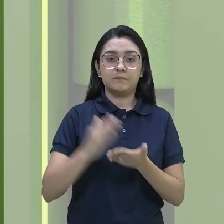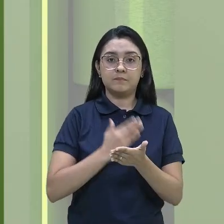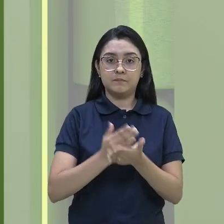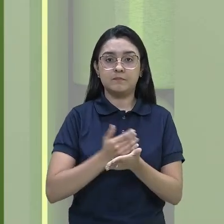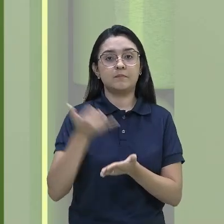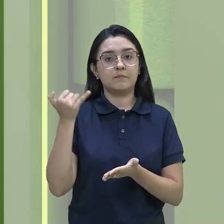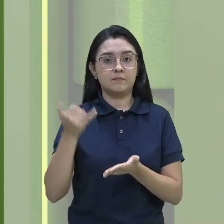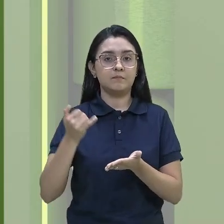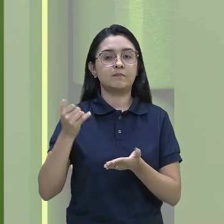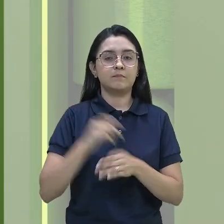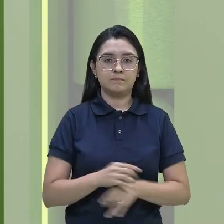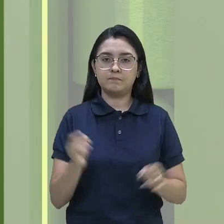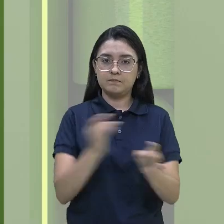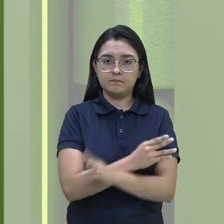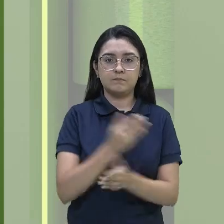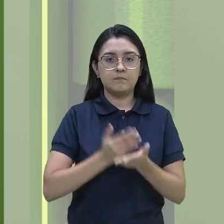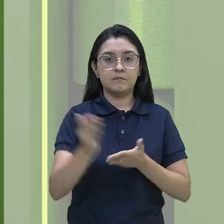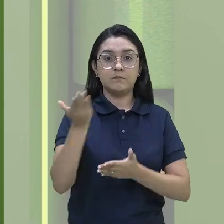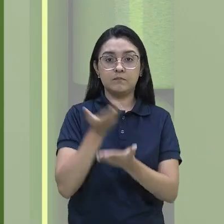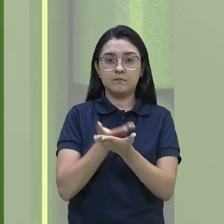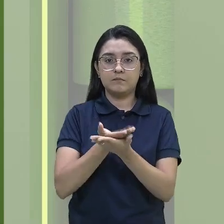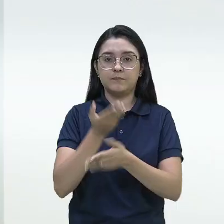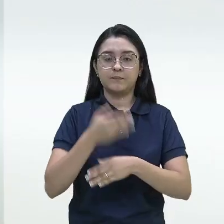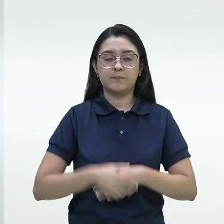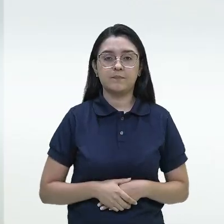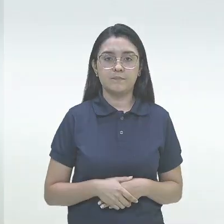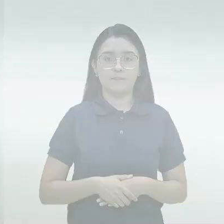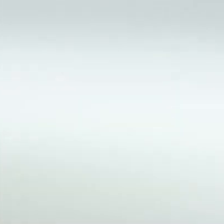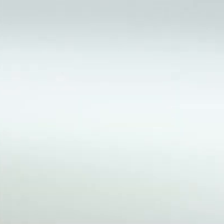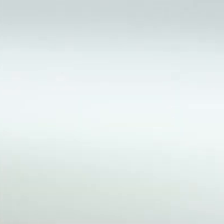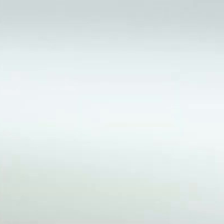e caneta na mão e vamos para a nossa aula.